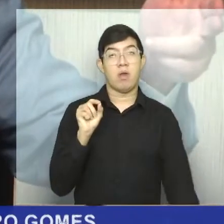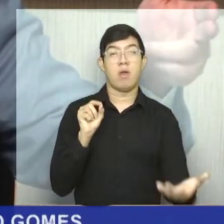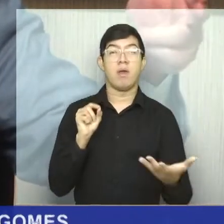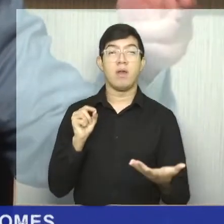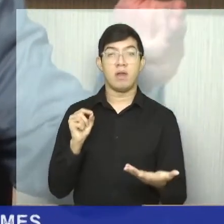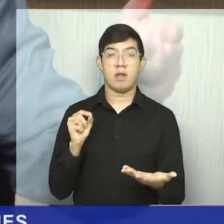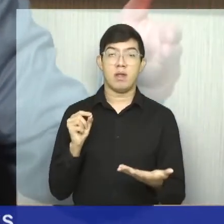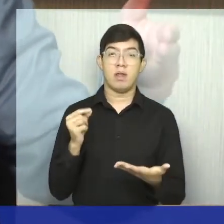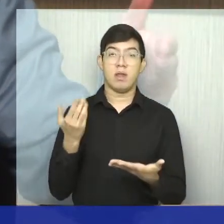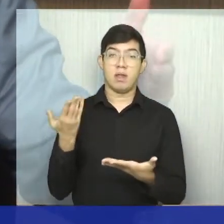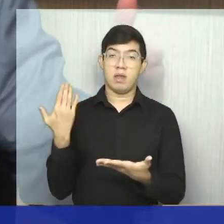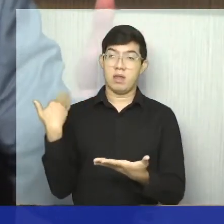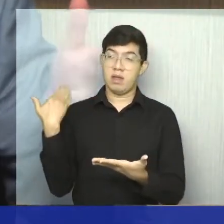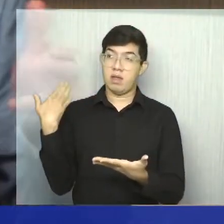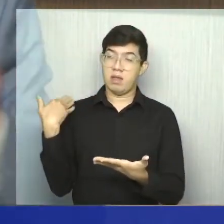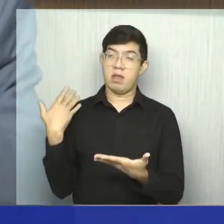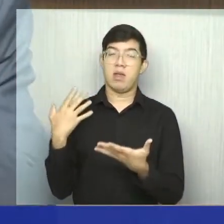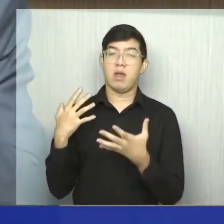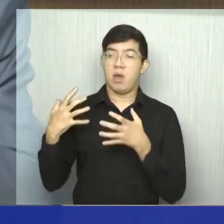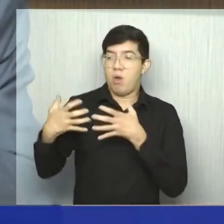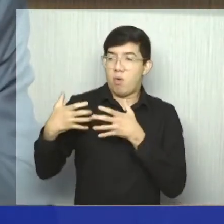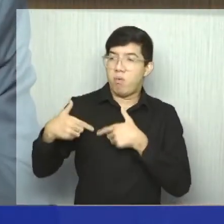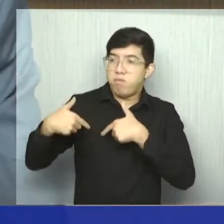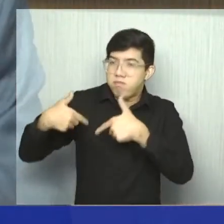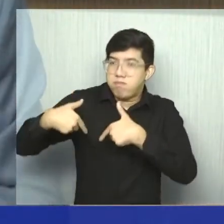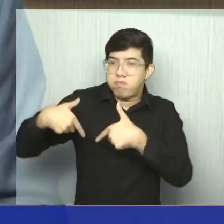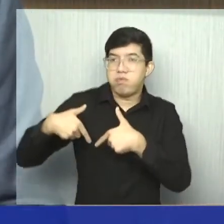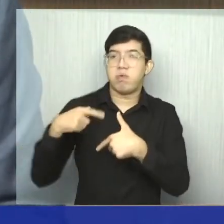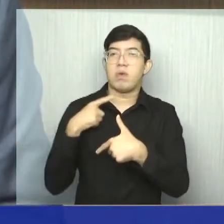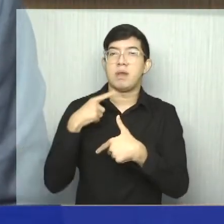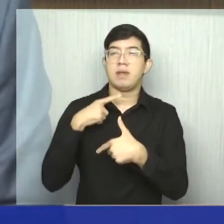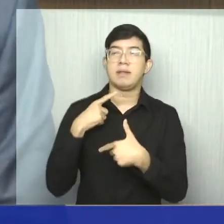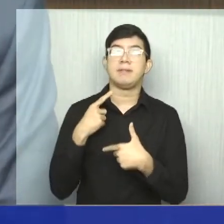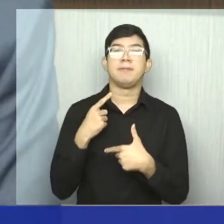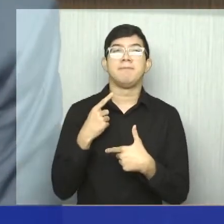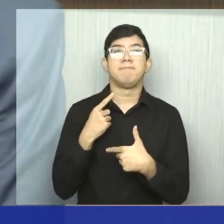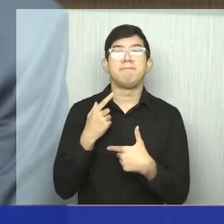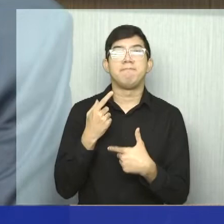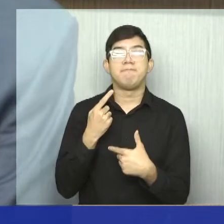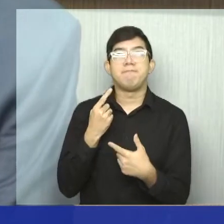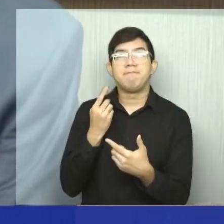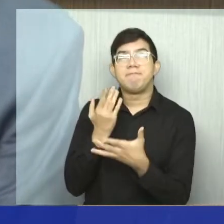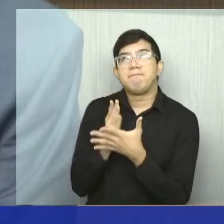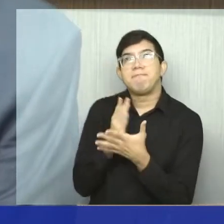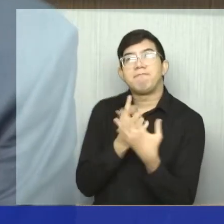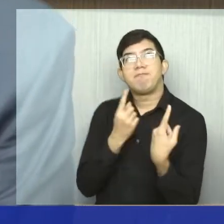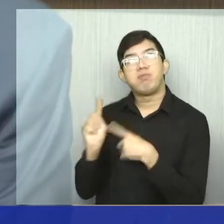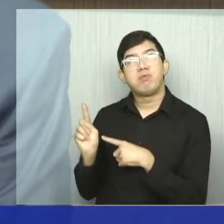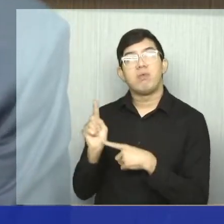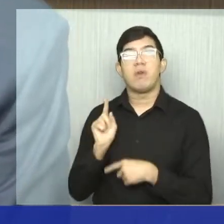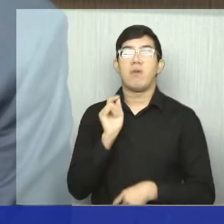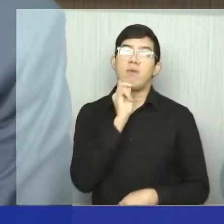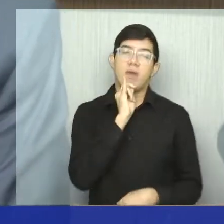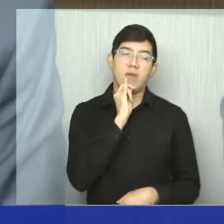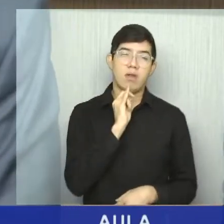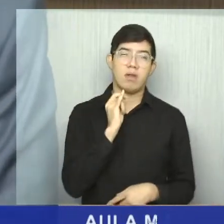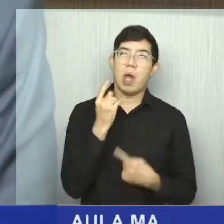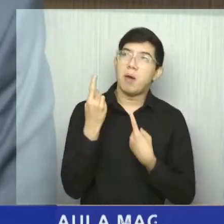aqueles movimentos que estão sendo criticados. Deixa eu ver se eu explico o que eu estou querendo dizer. Criticar o iluminismo, não